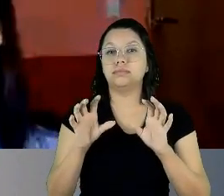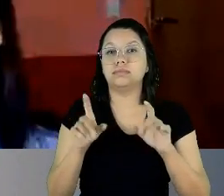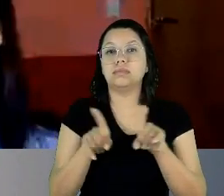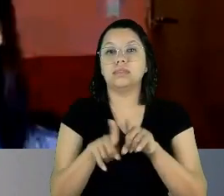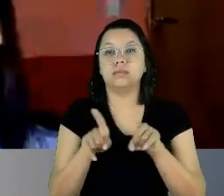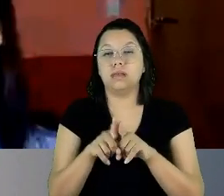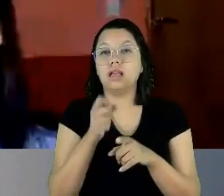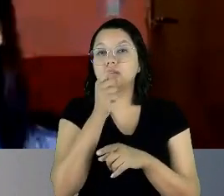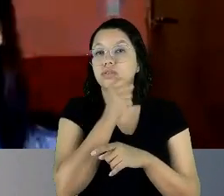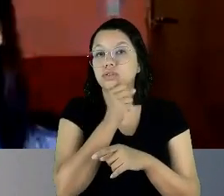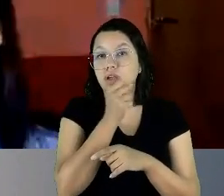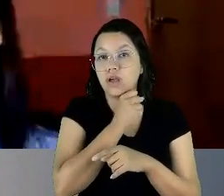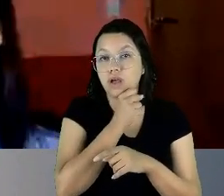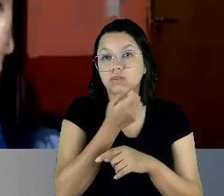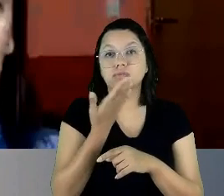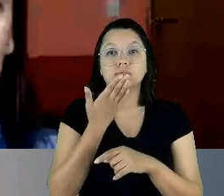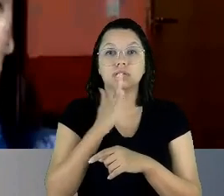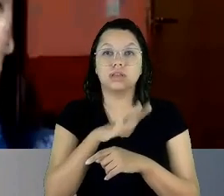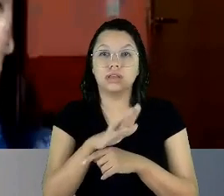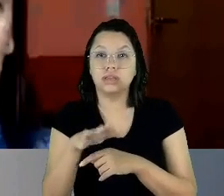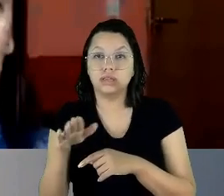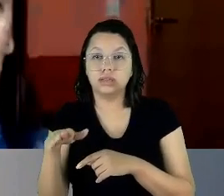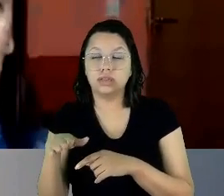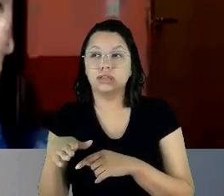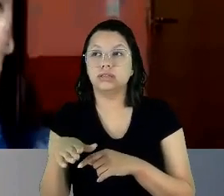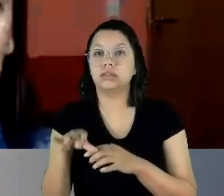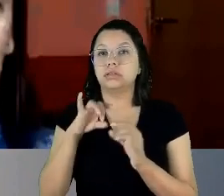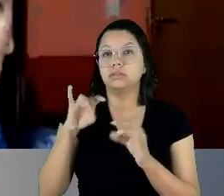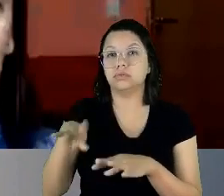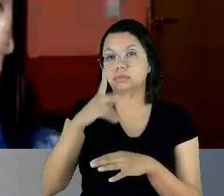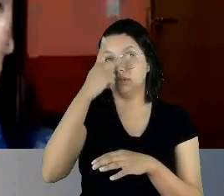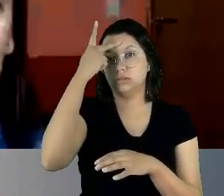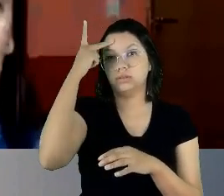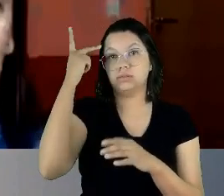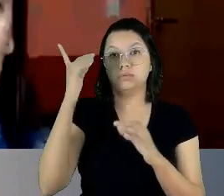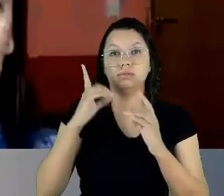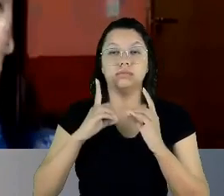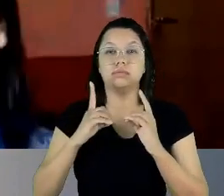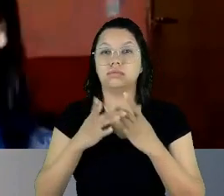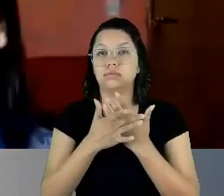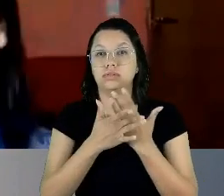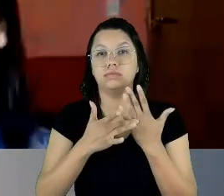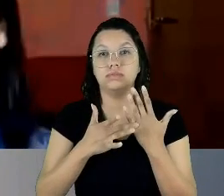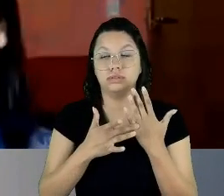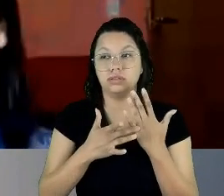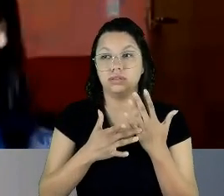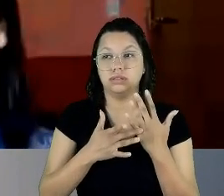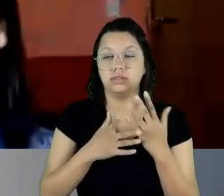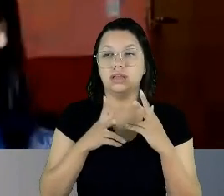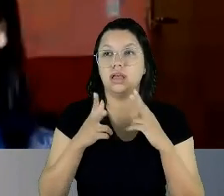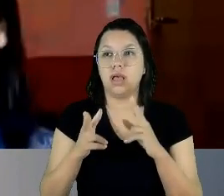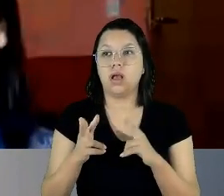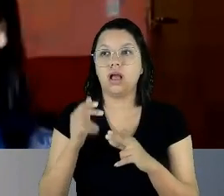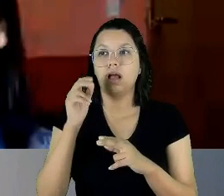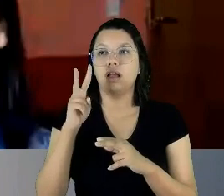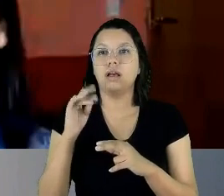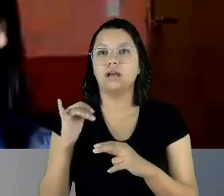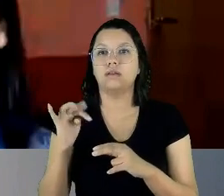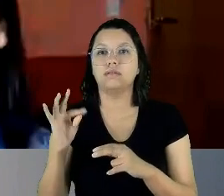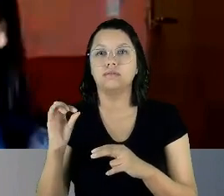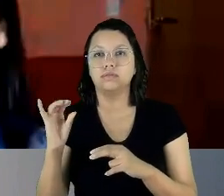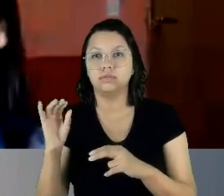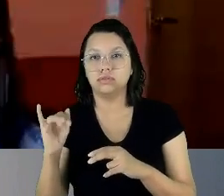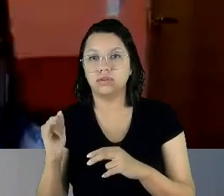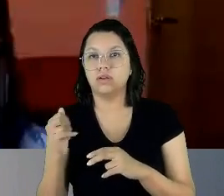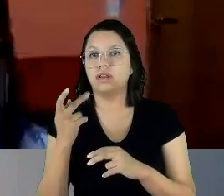exclui idosos, exclui crianças, exclui pessoas com deficiência. E como a Vitória falou, quando a gente aderece